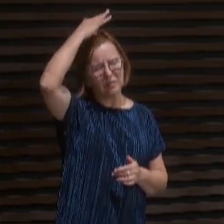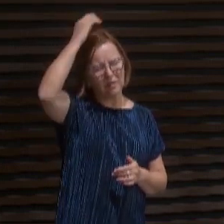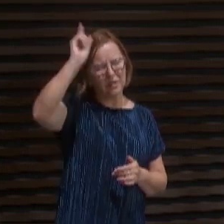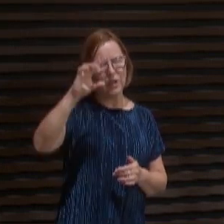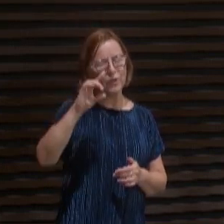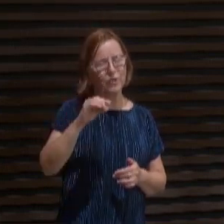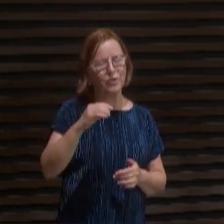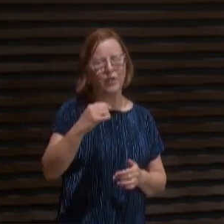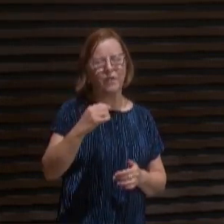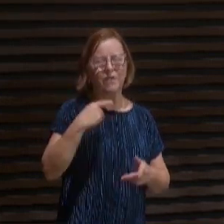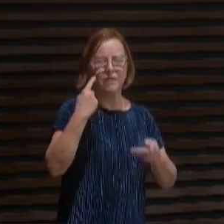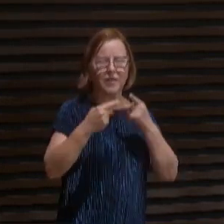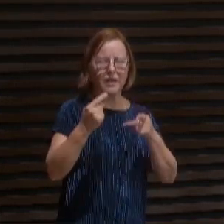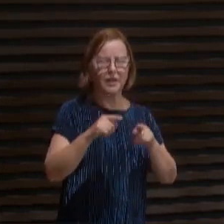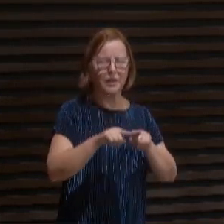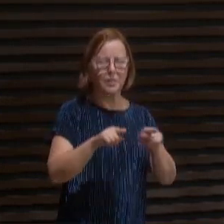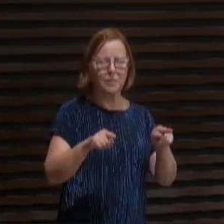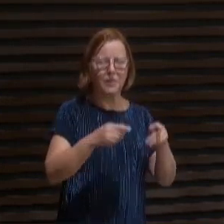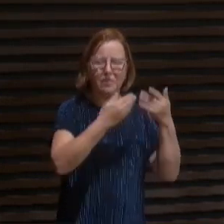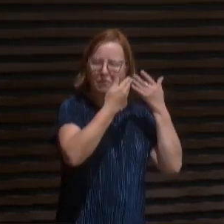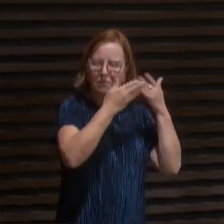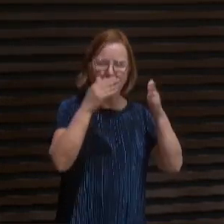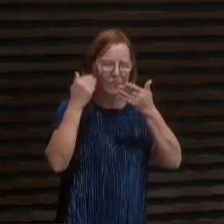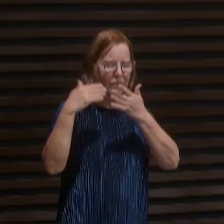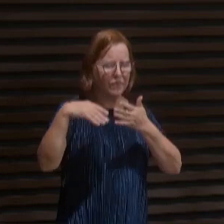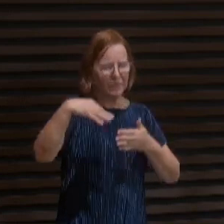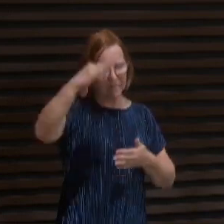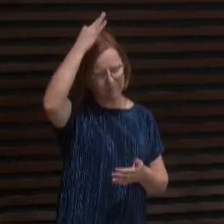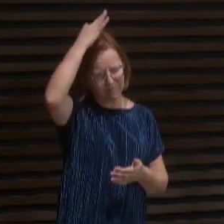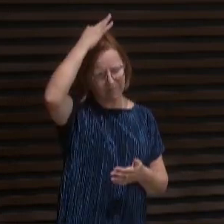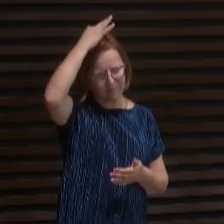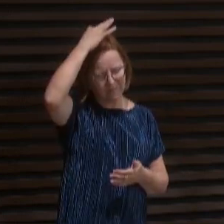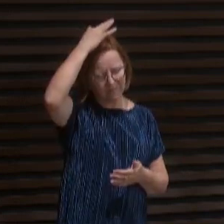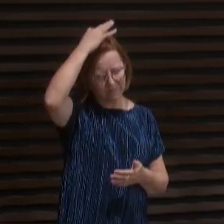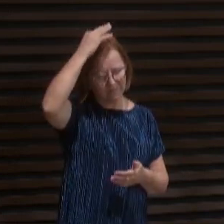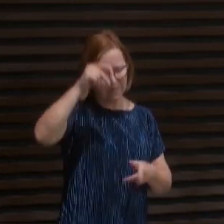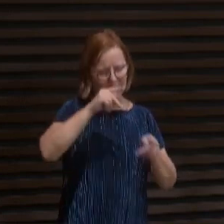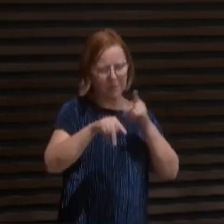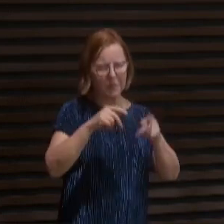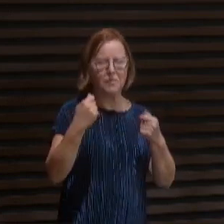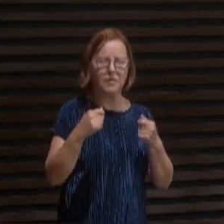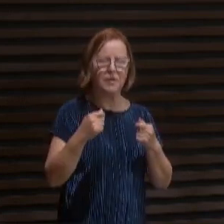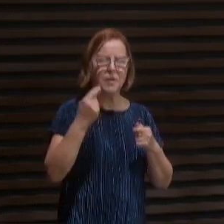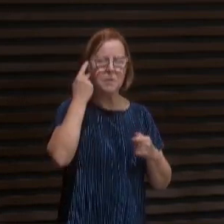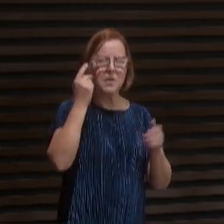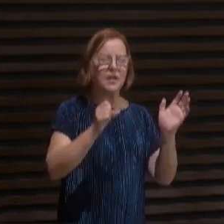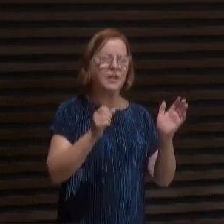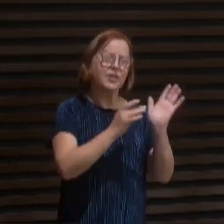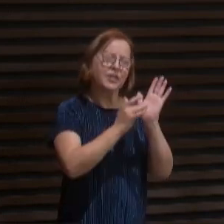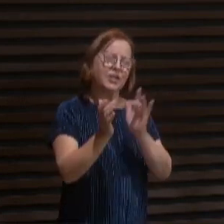fale, mas também abra os ouvidos daqueles que precisam ouvir, para que Jesus Cristo seja